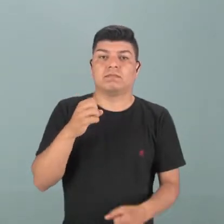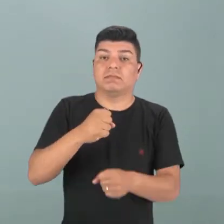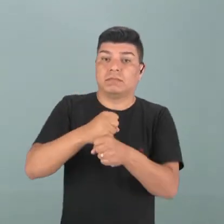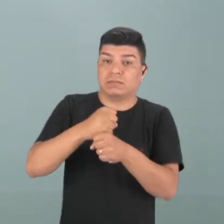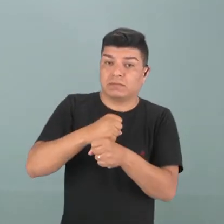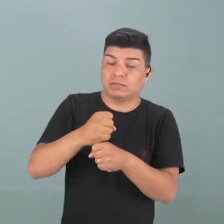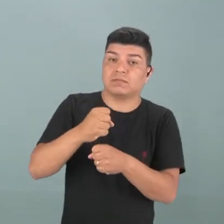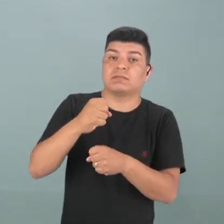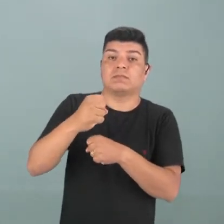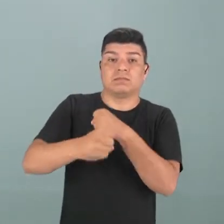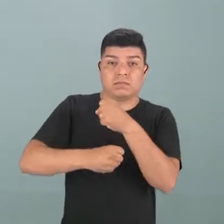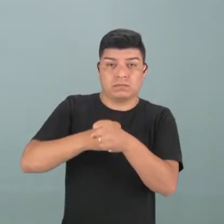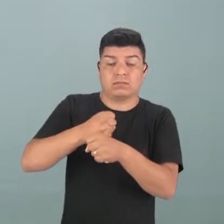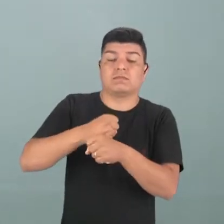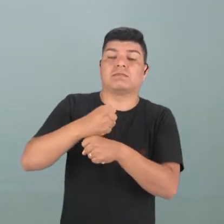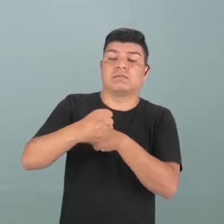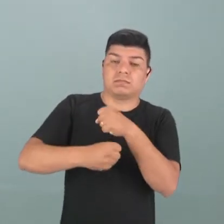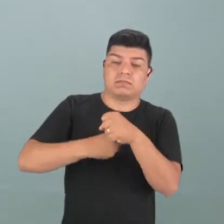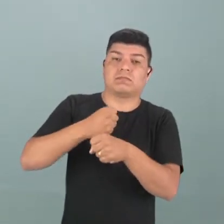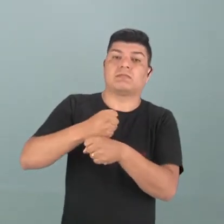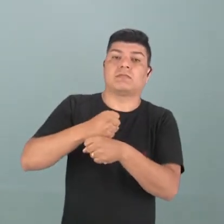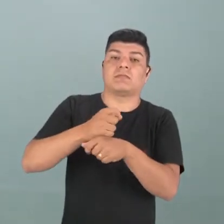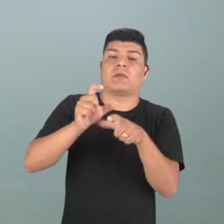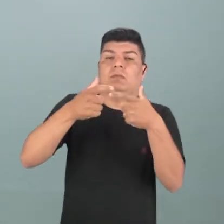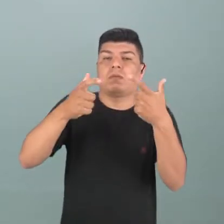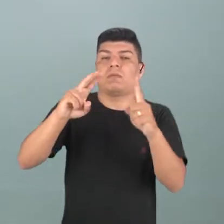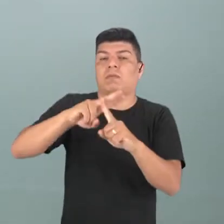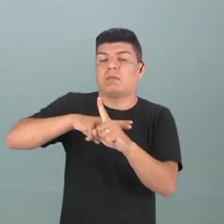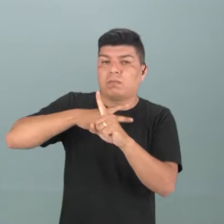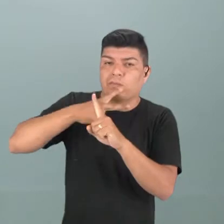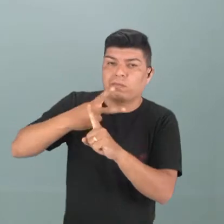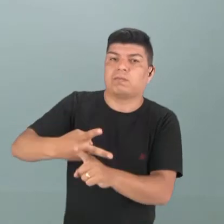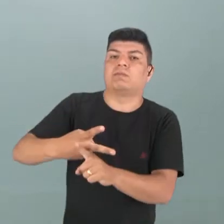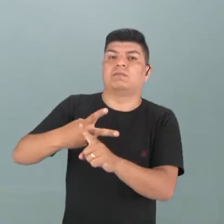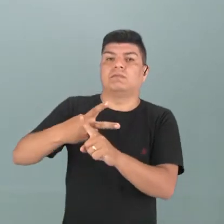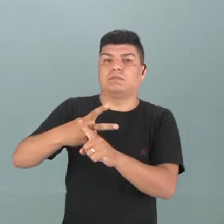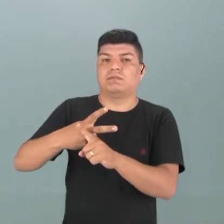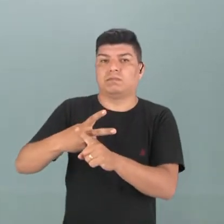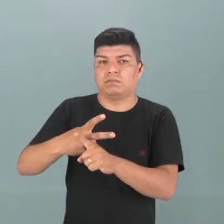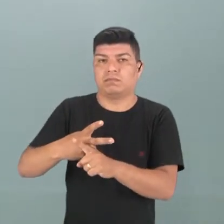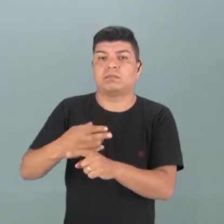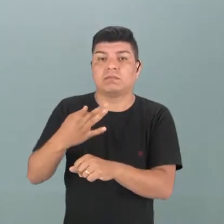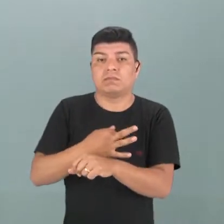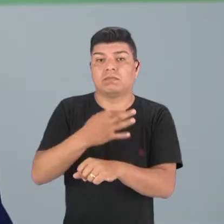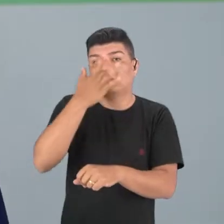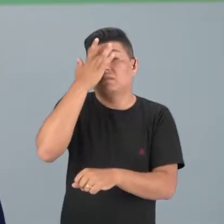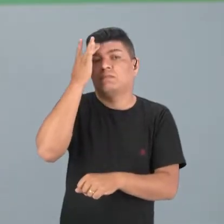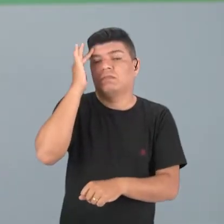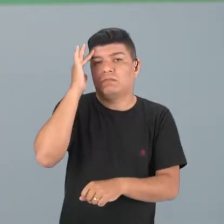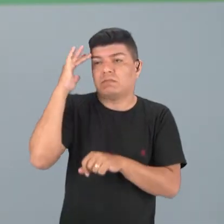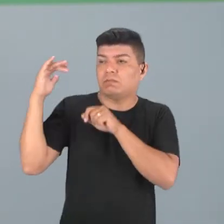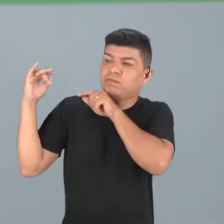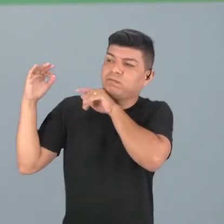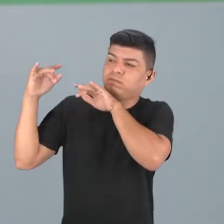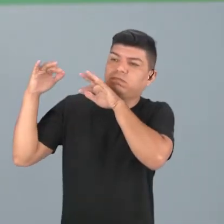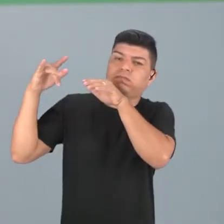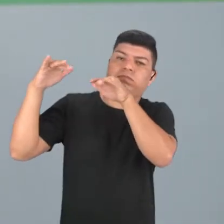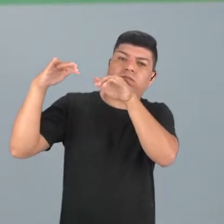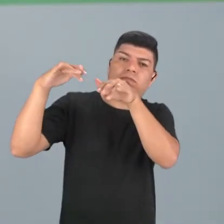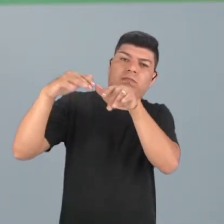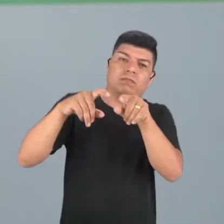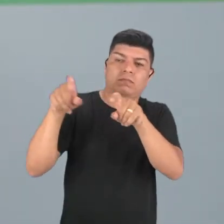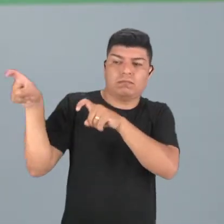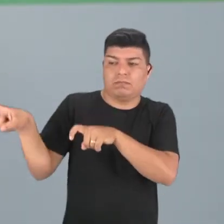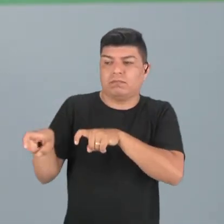Cada ano que passa, aumenta mais a quantidade, né, de pessoas vindo, né, da